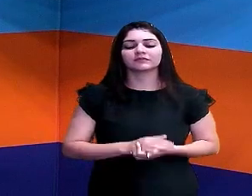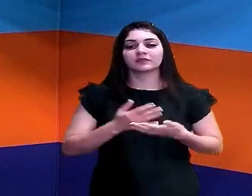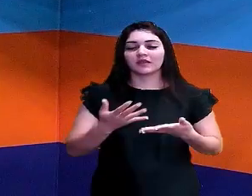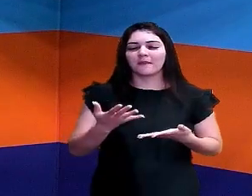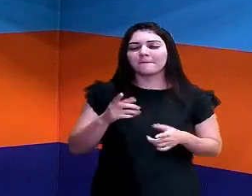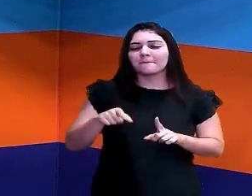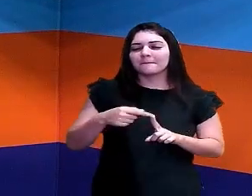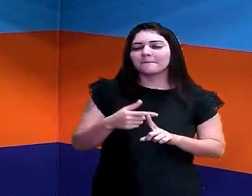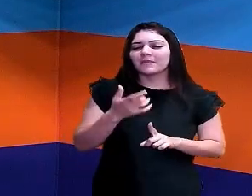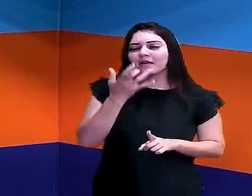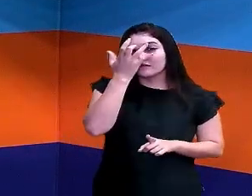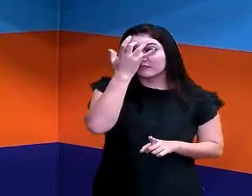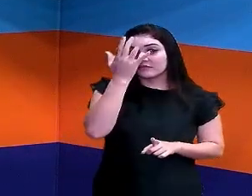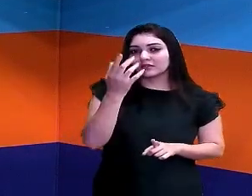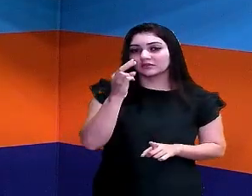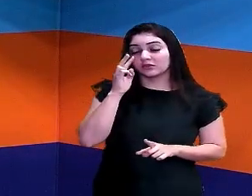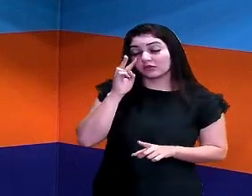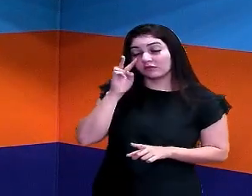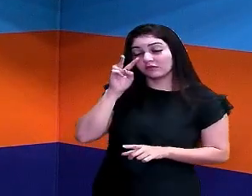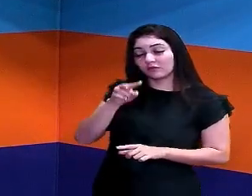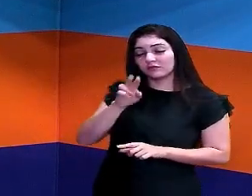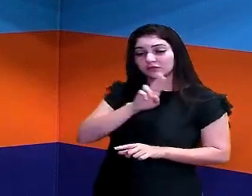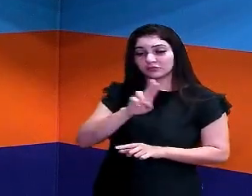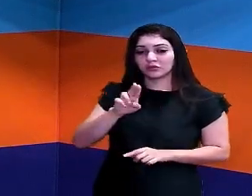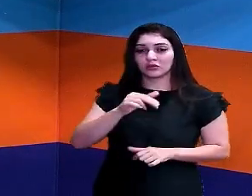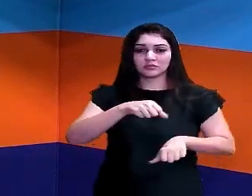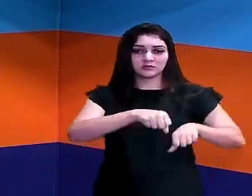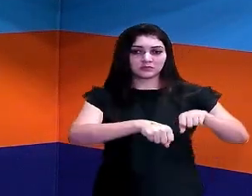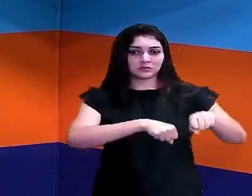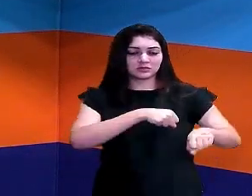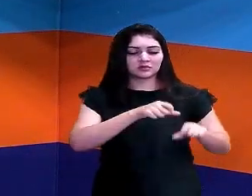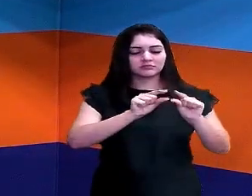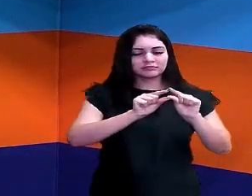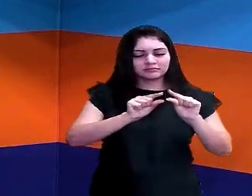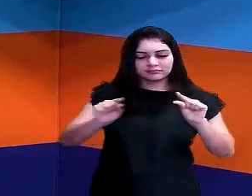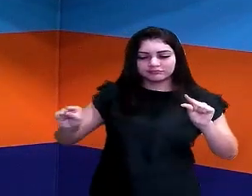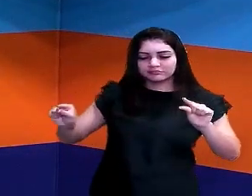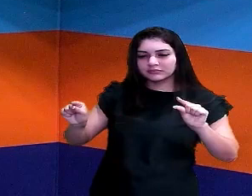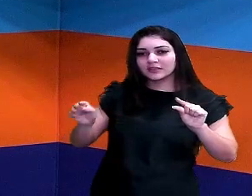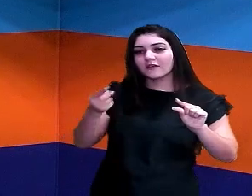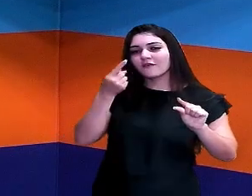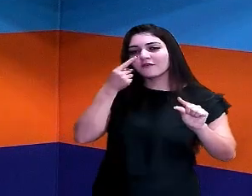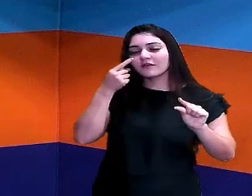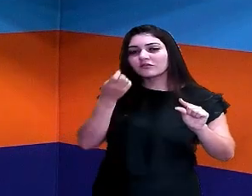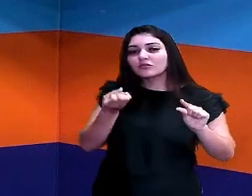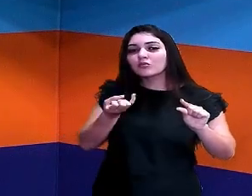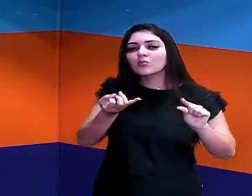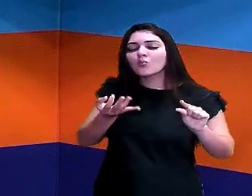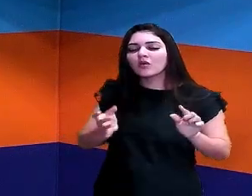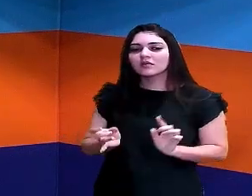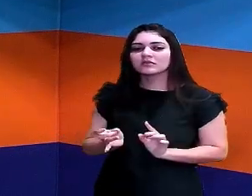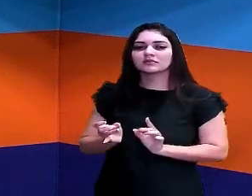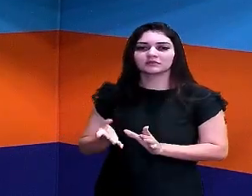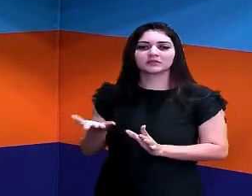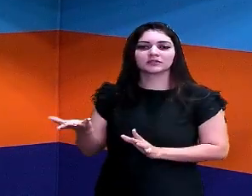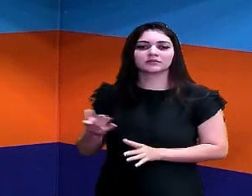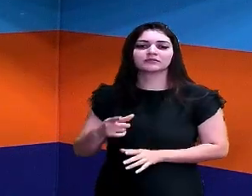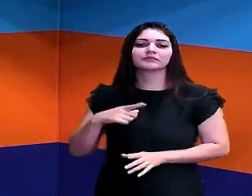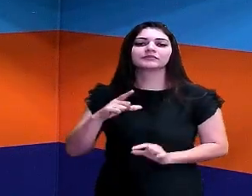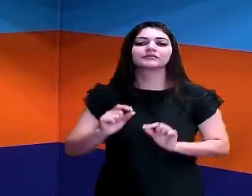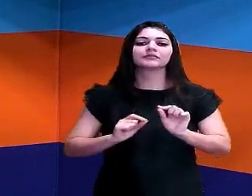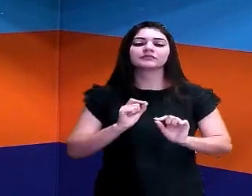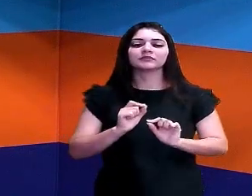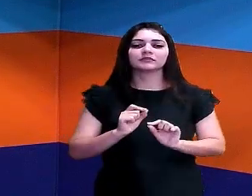mais fácil, né, gente? Vou lá na bicicleta, sigo a linhazinha e vejo quantas bicicletas ele vendeu. Tá aqui,